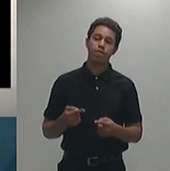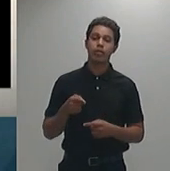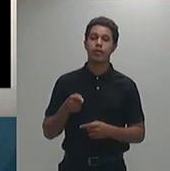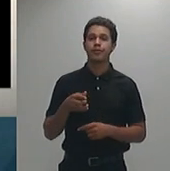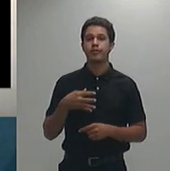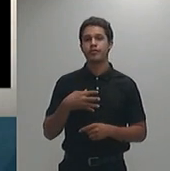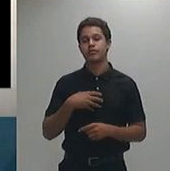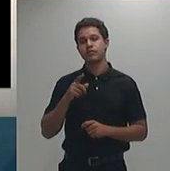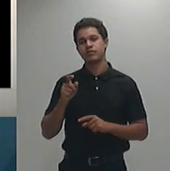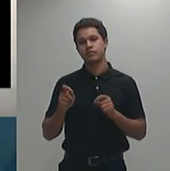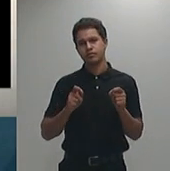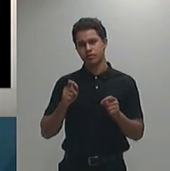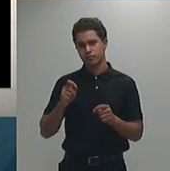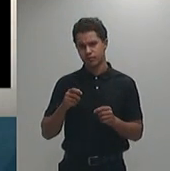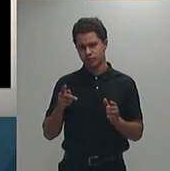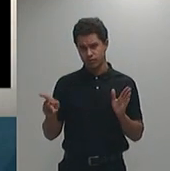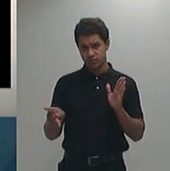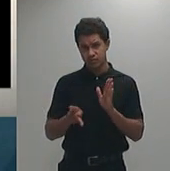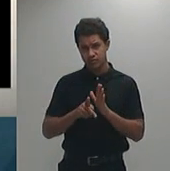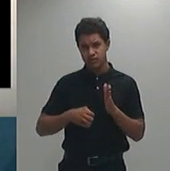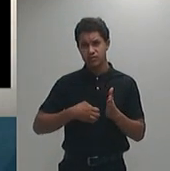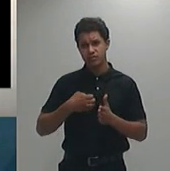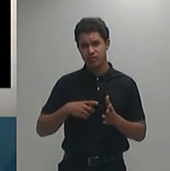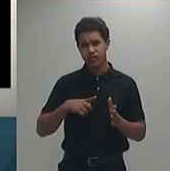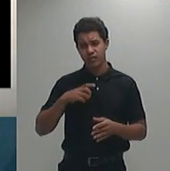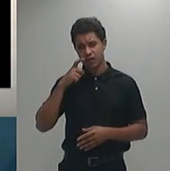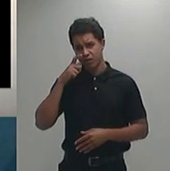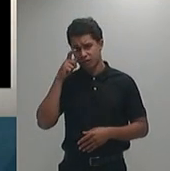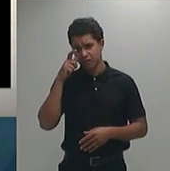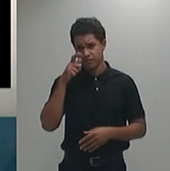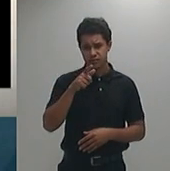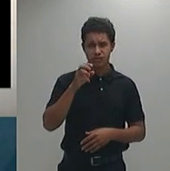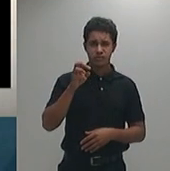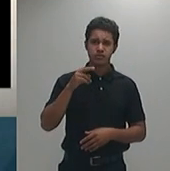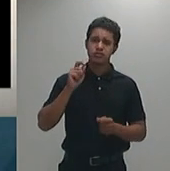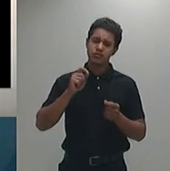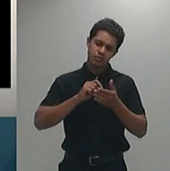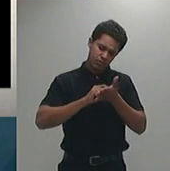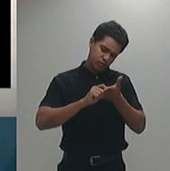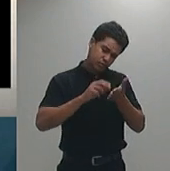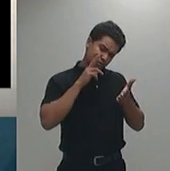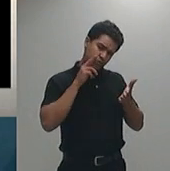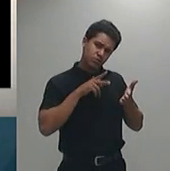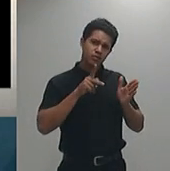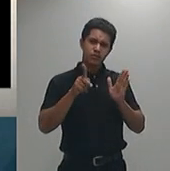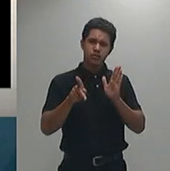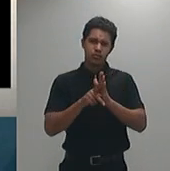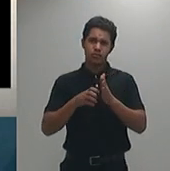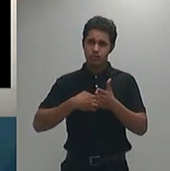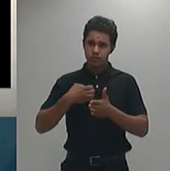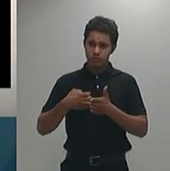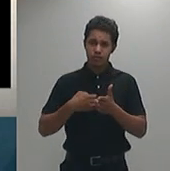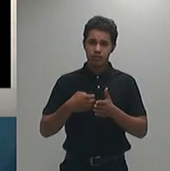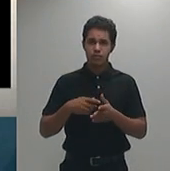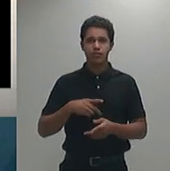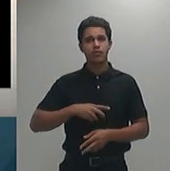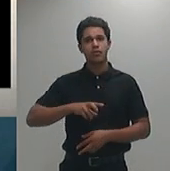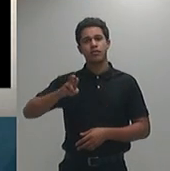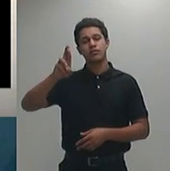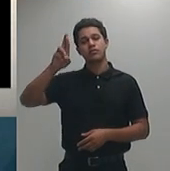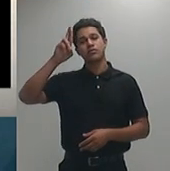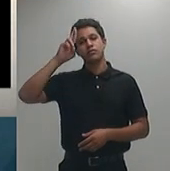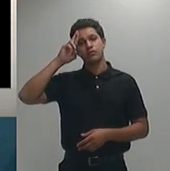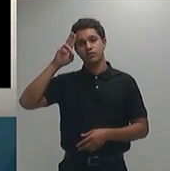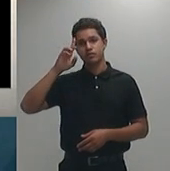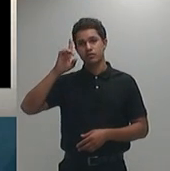a própria companhia que tem interesse ordinário já foi bem sublinhado a ti a própria companhia quem é titular da pretensão de